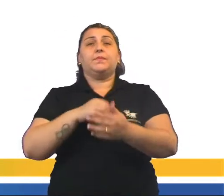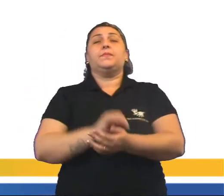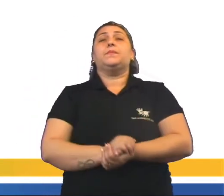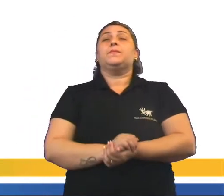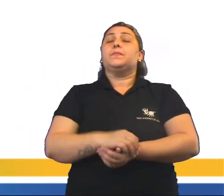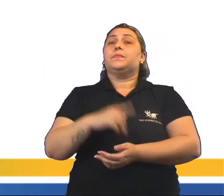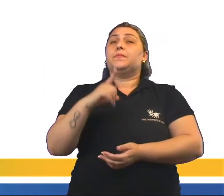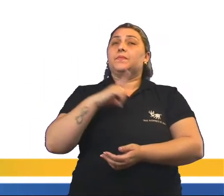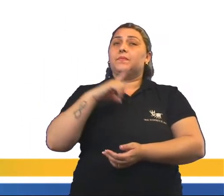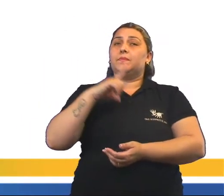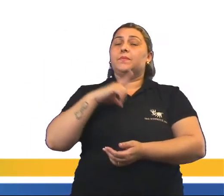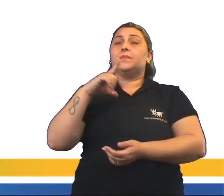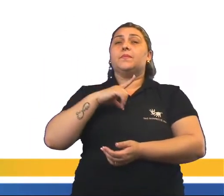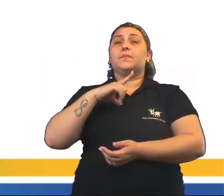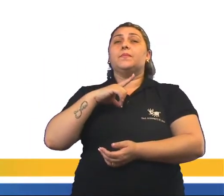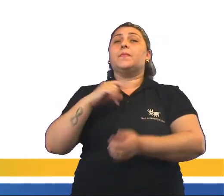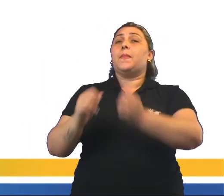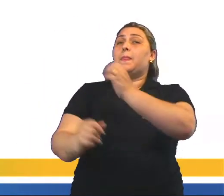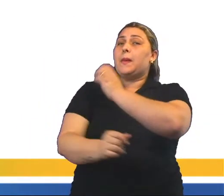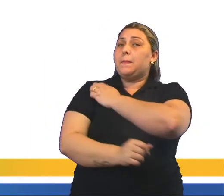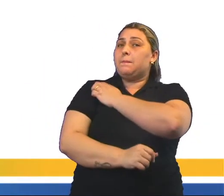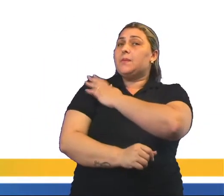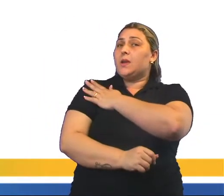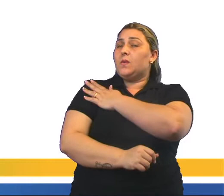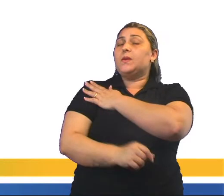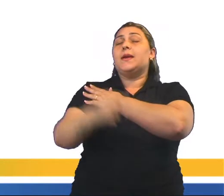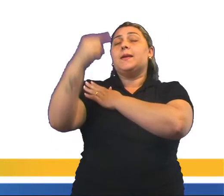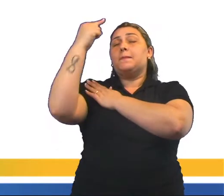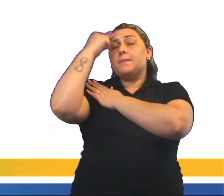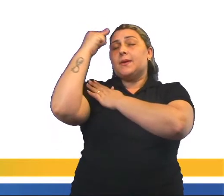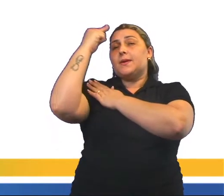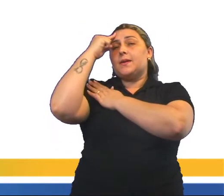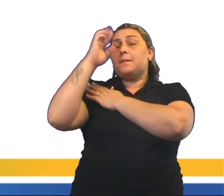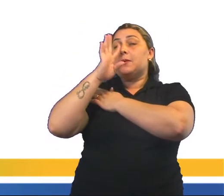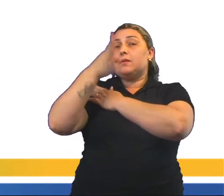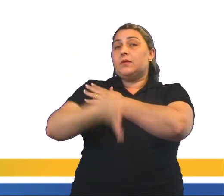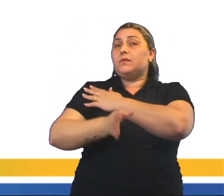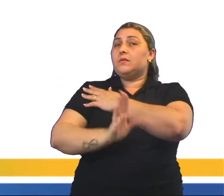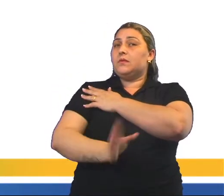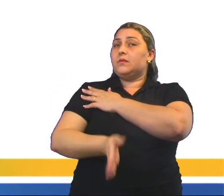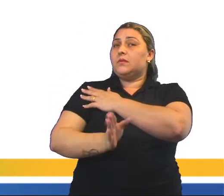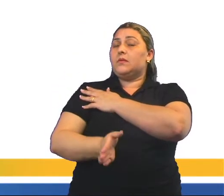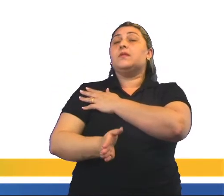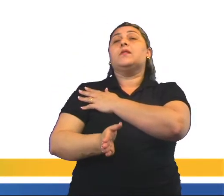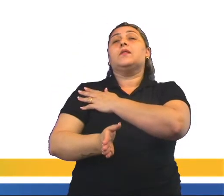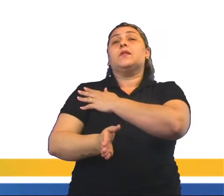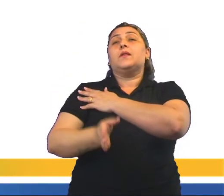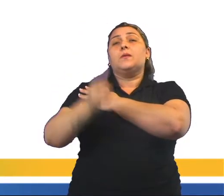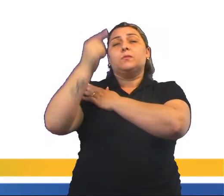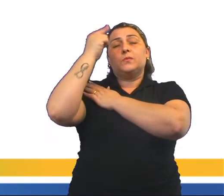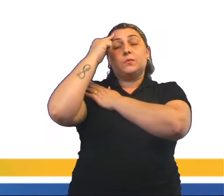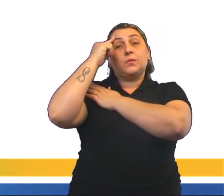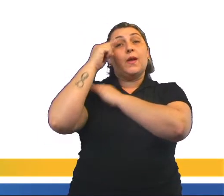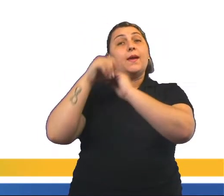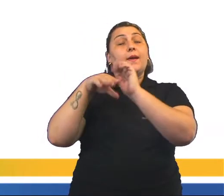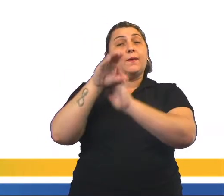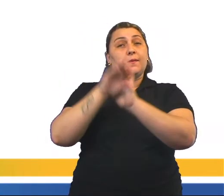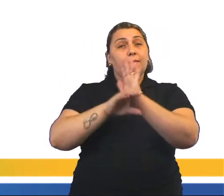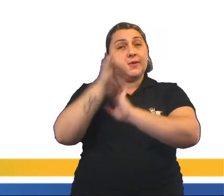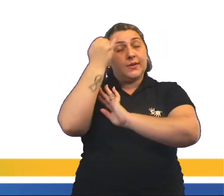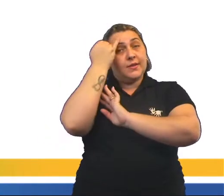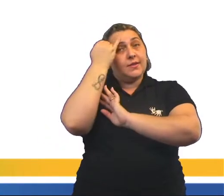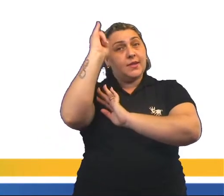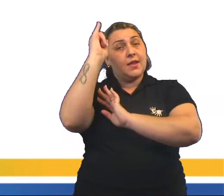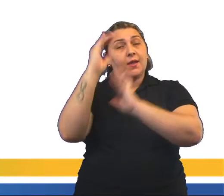construção, a gente tem os estereótipos e preconceitos, né, na construção dela. O estereótipo é um conceito, né,